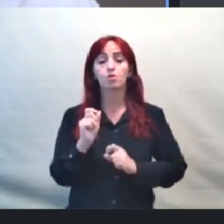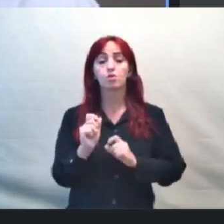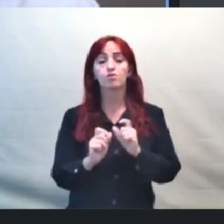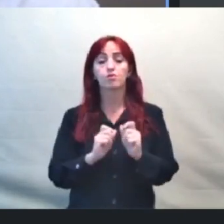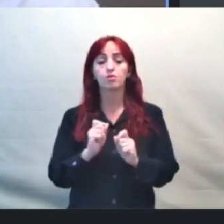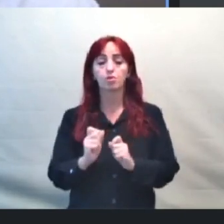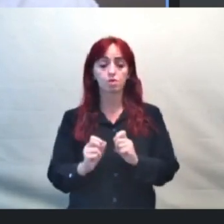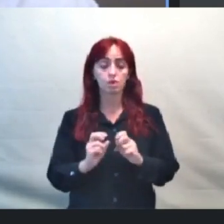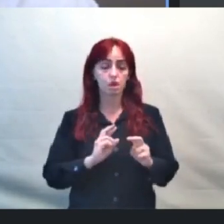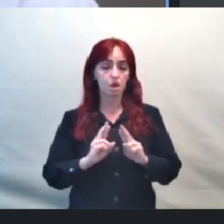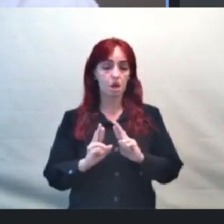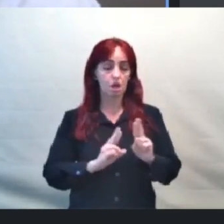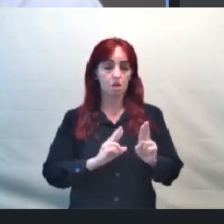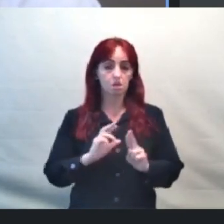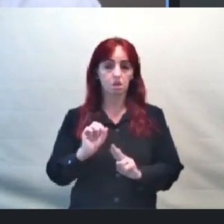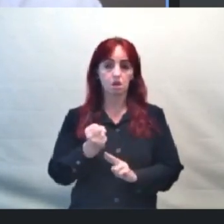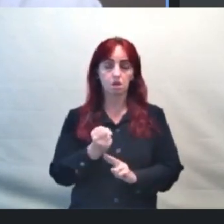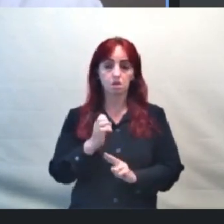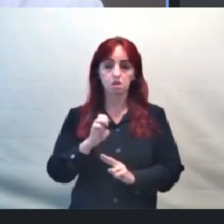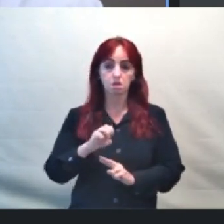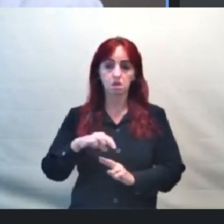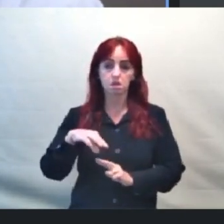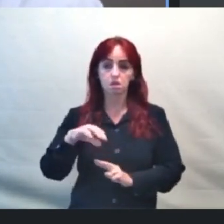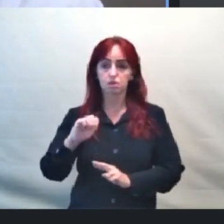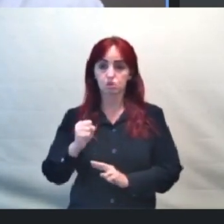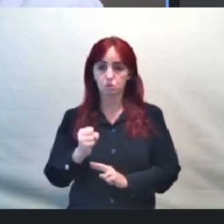ao censo, né, que aí